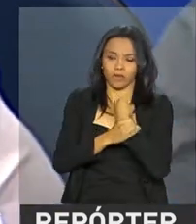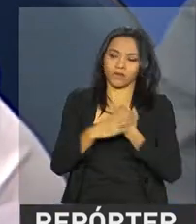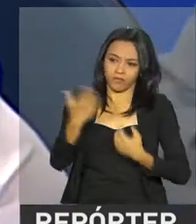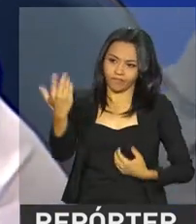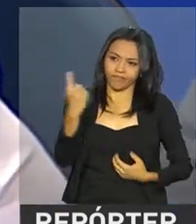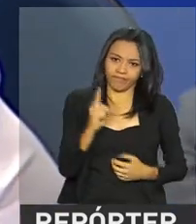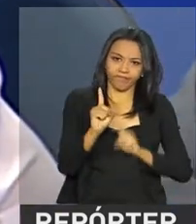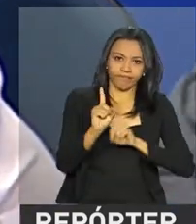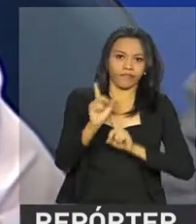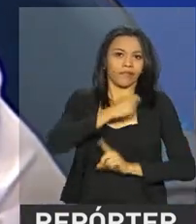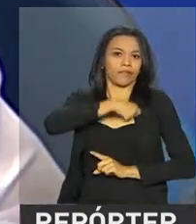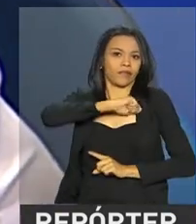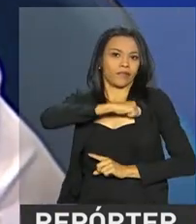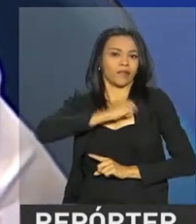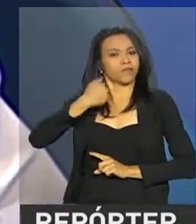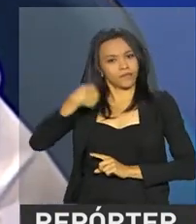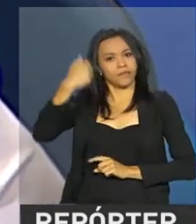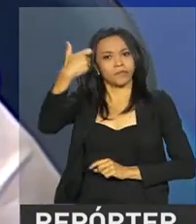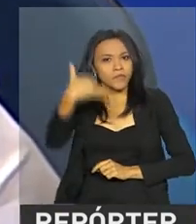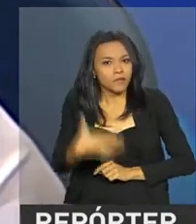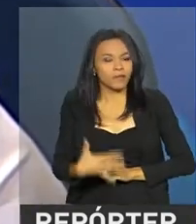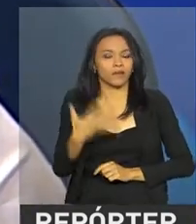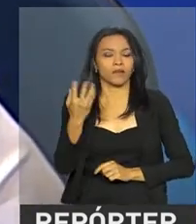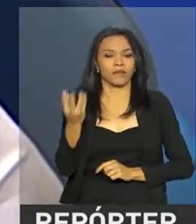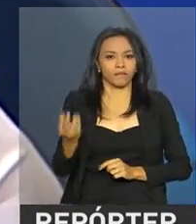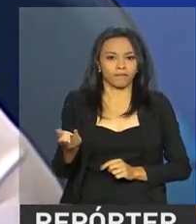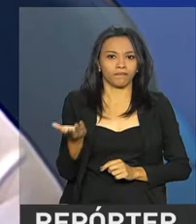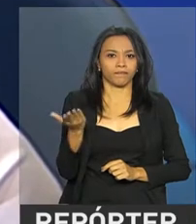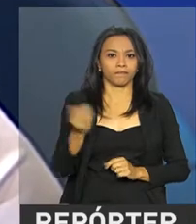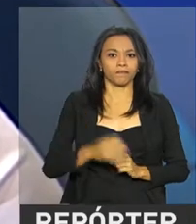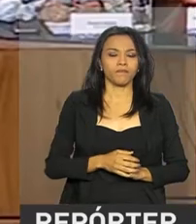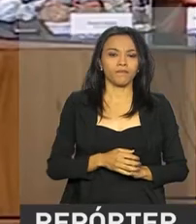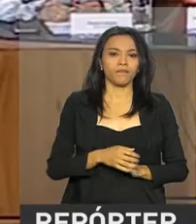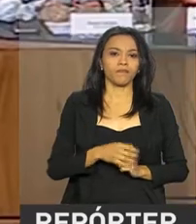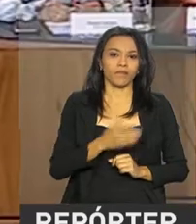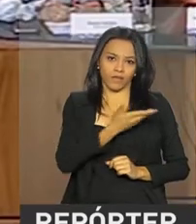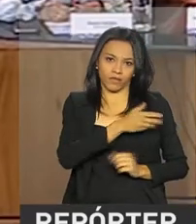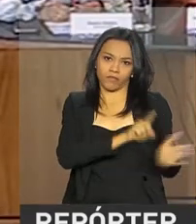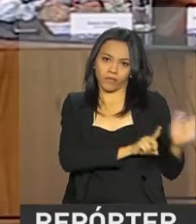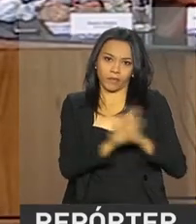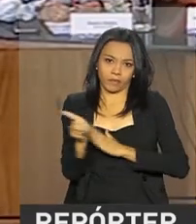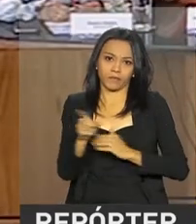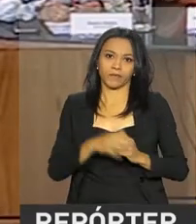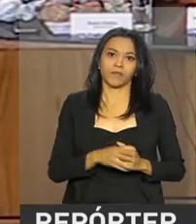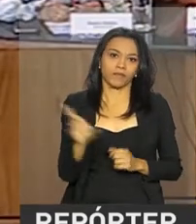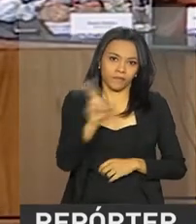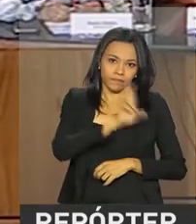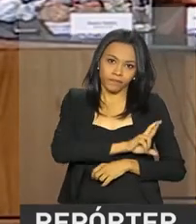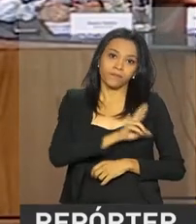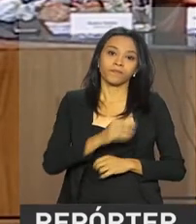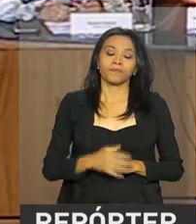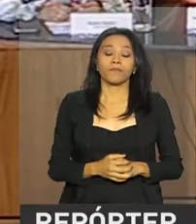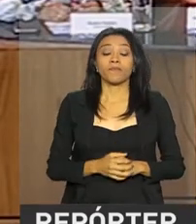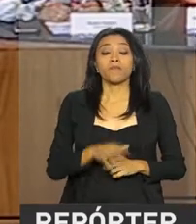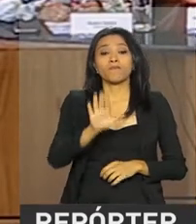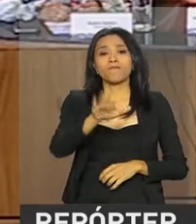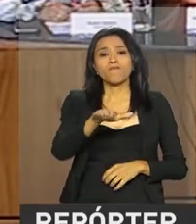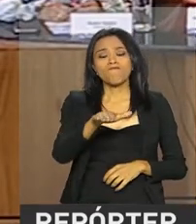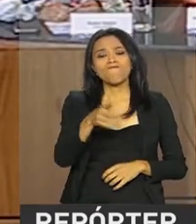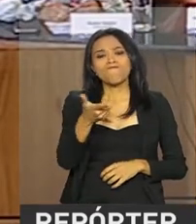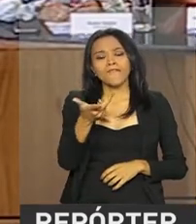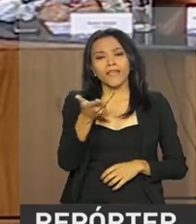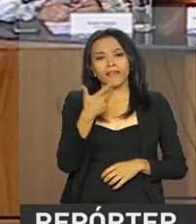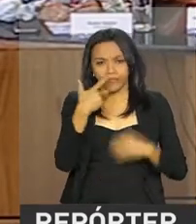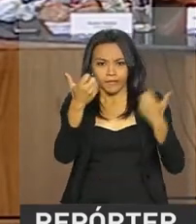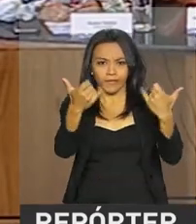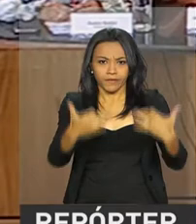delegado Perazzoni pudesse dar as explicações que você fez. Perfeito. Com relação às